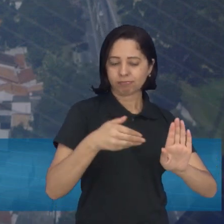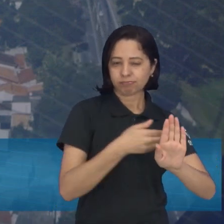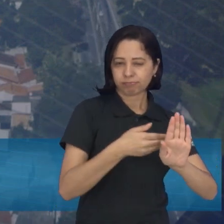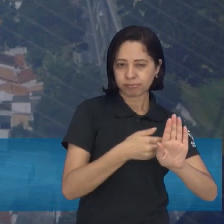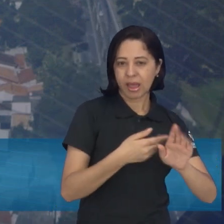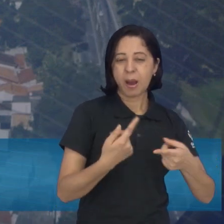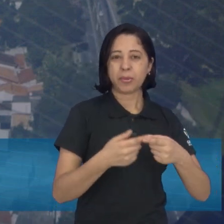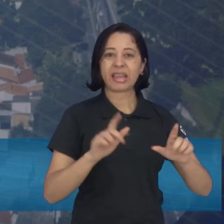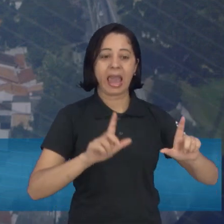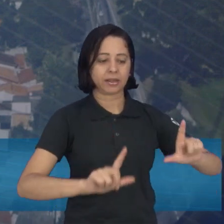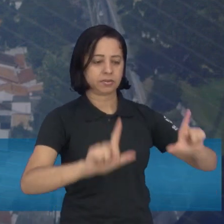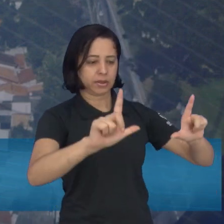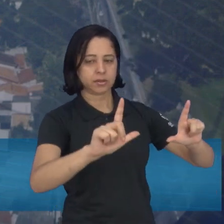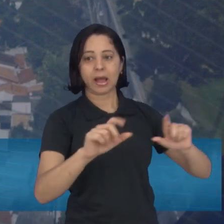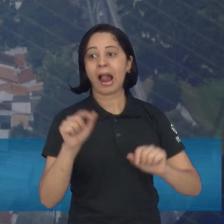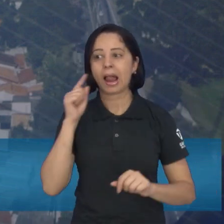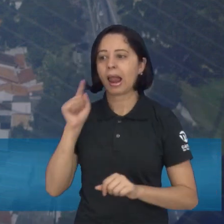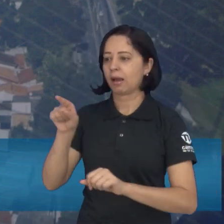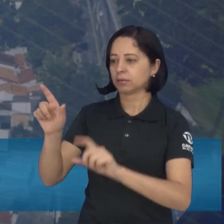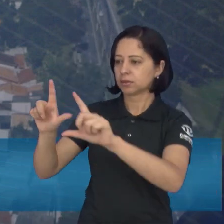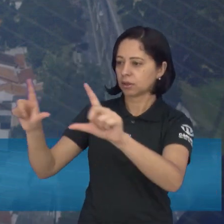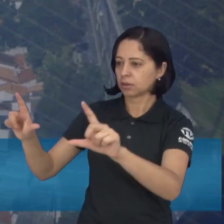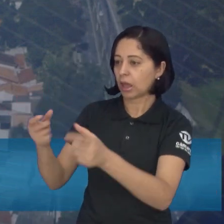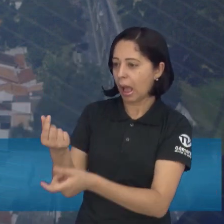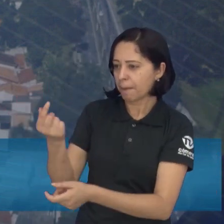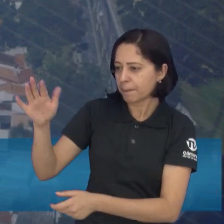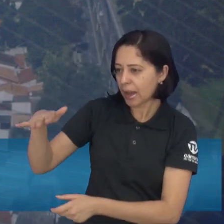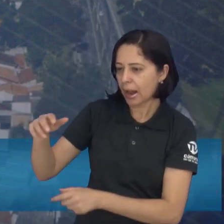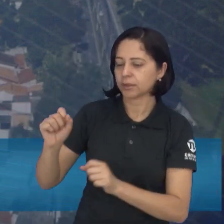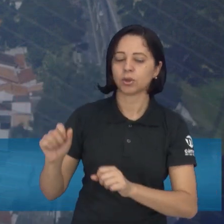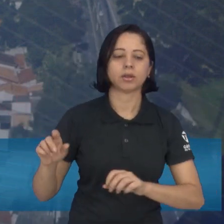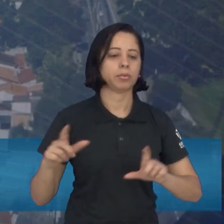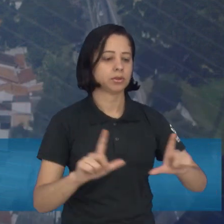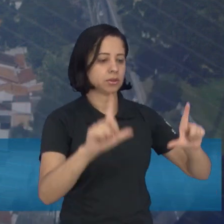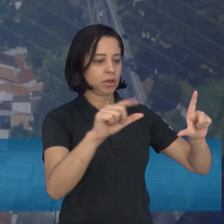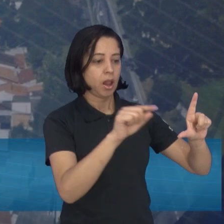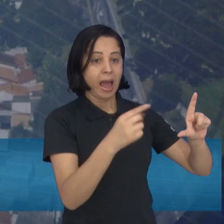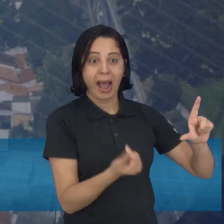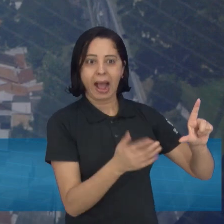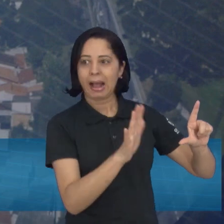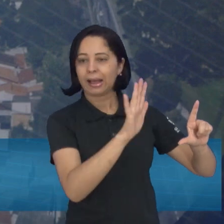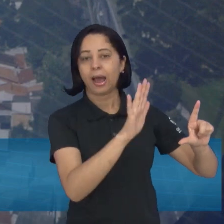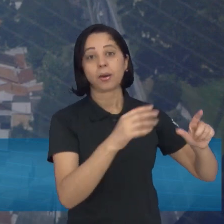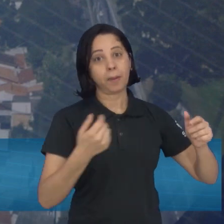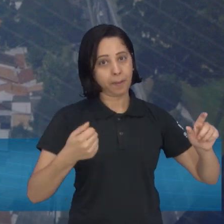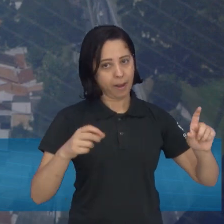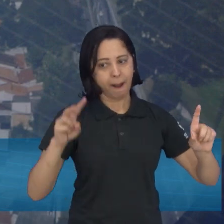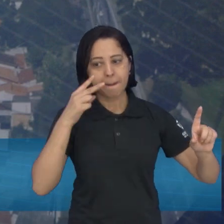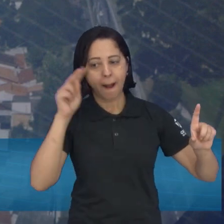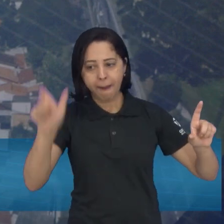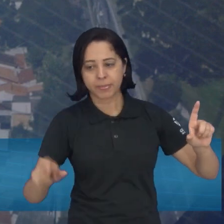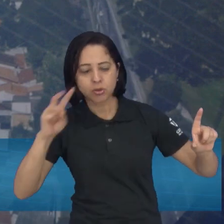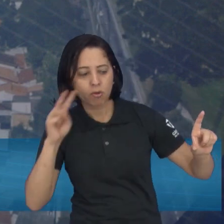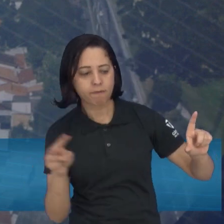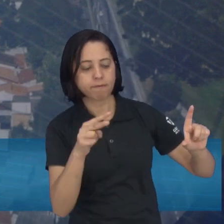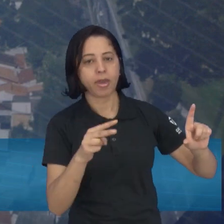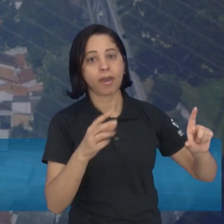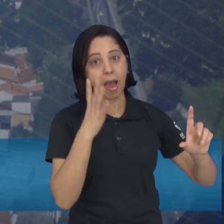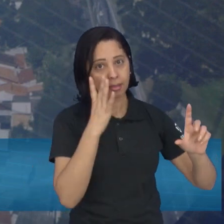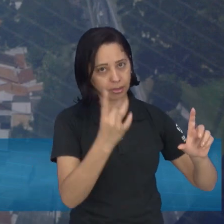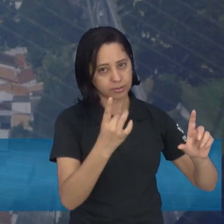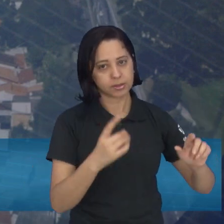tá um preço na vitrine, aí a hora que você vai pagar é outro, então é bom sempre ficar atento também. E uma outra lei, que é